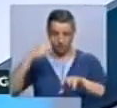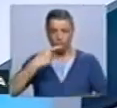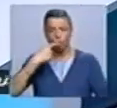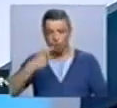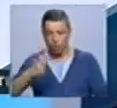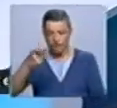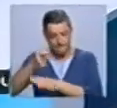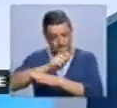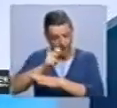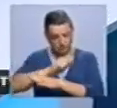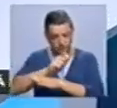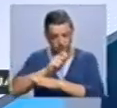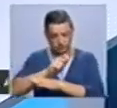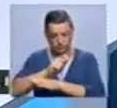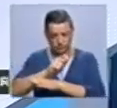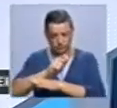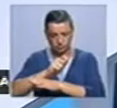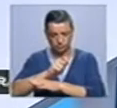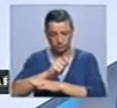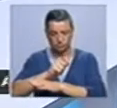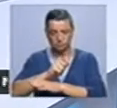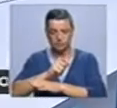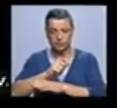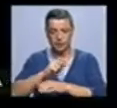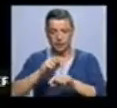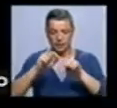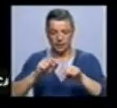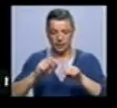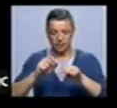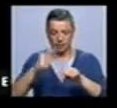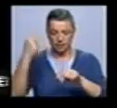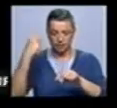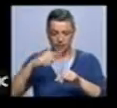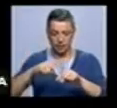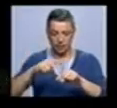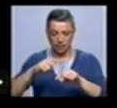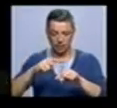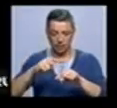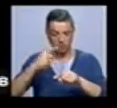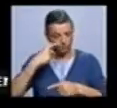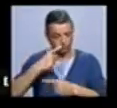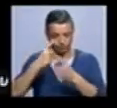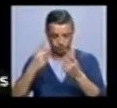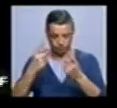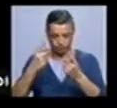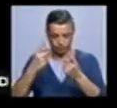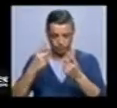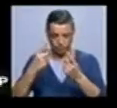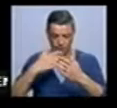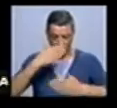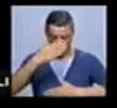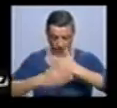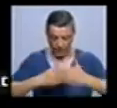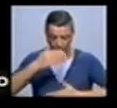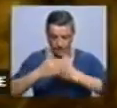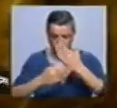meses, são também ondas muito tenues e que parece que conseguem passar despercebidas no fundo da dinâmica do